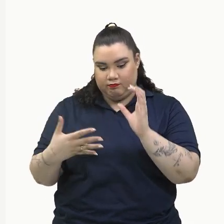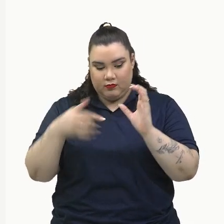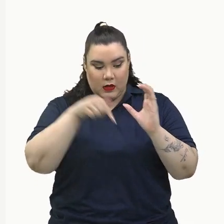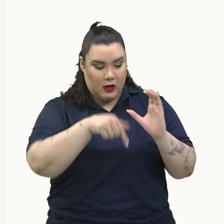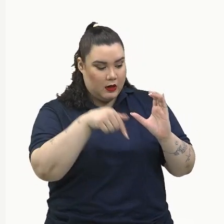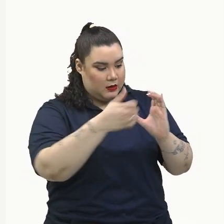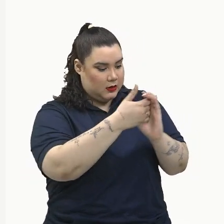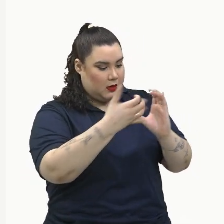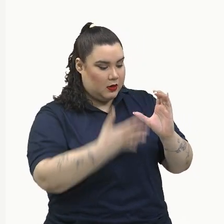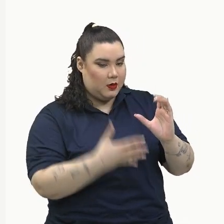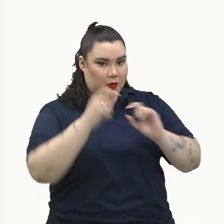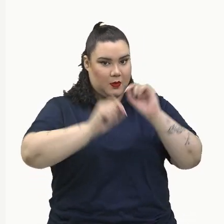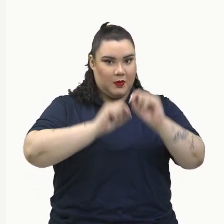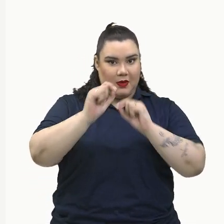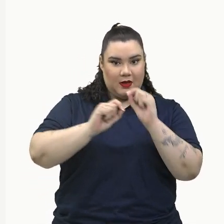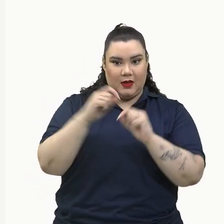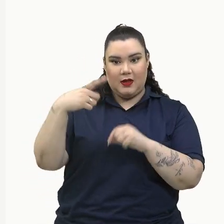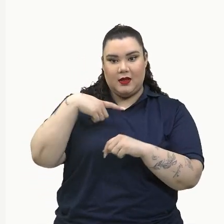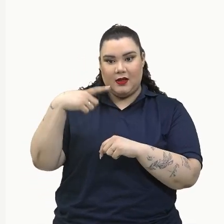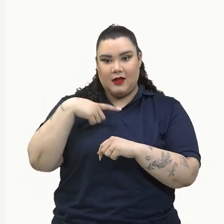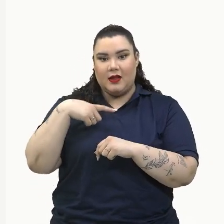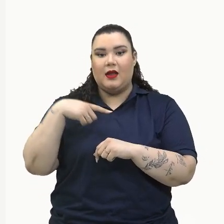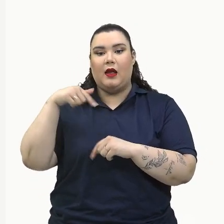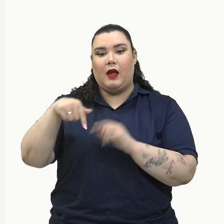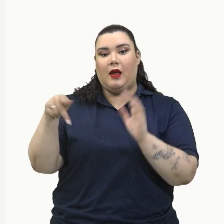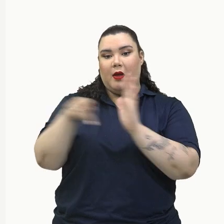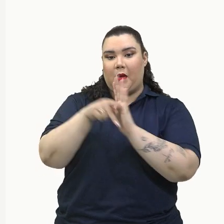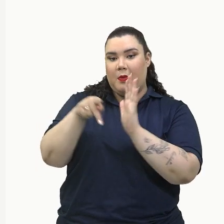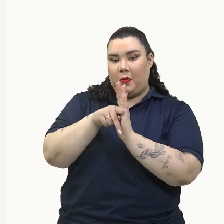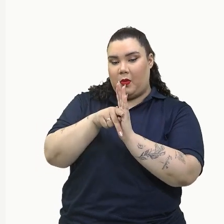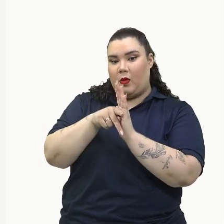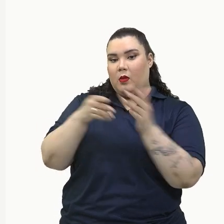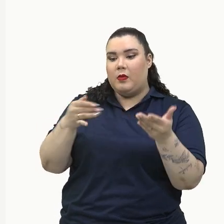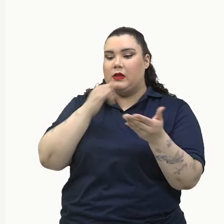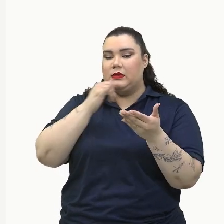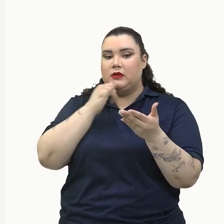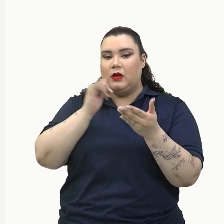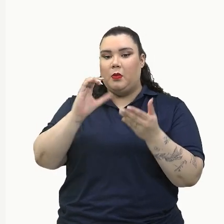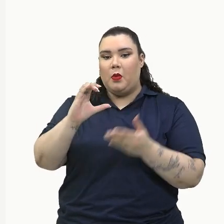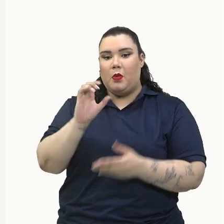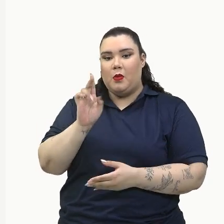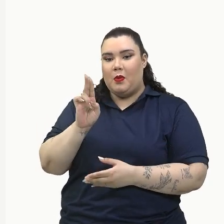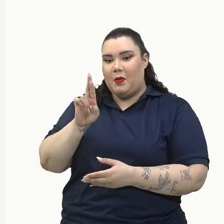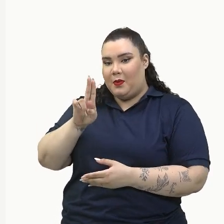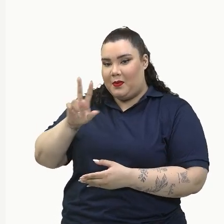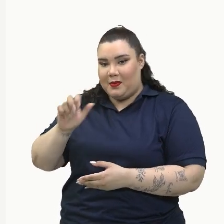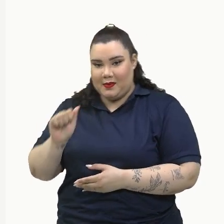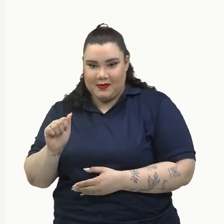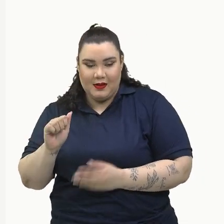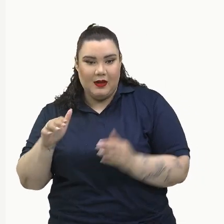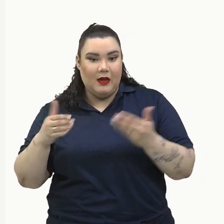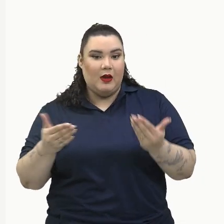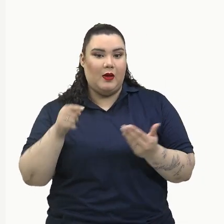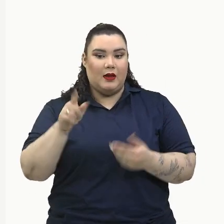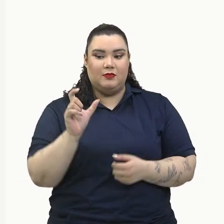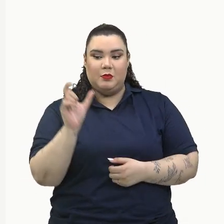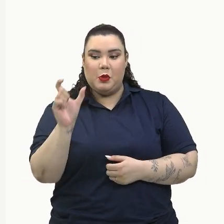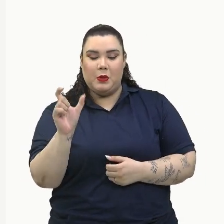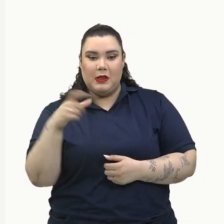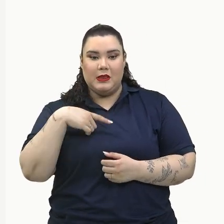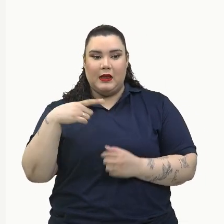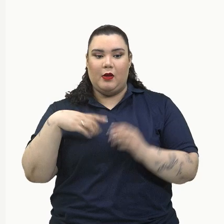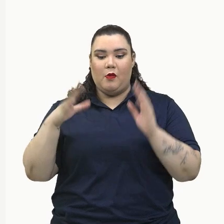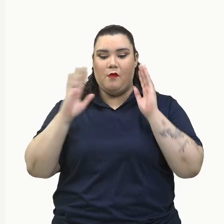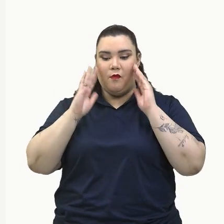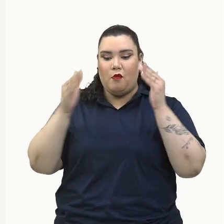que esse tipo de polinômio do grau 2, ele gera uma parábola, uma curva. E como o termo que define esse polinômio